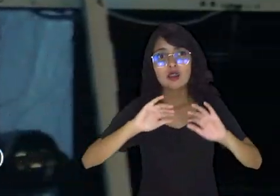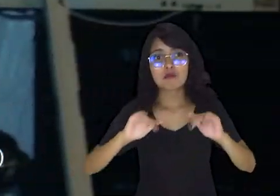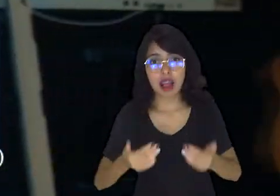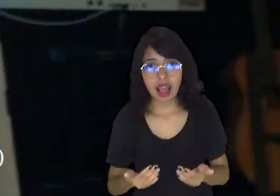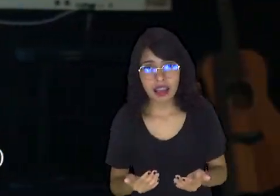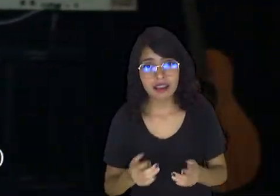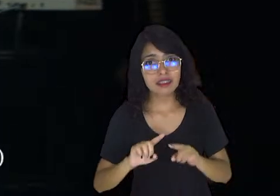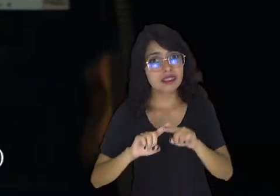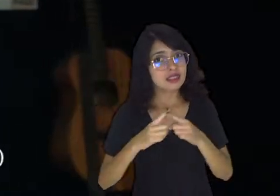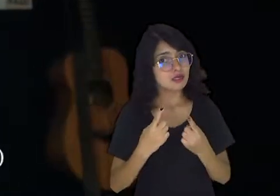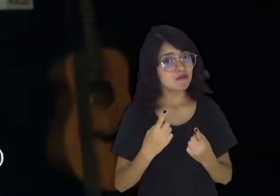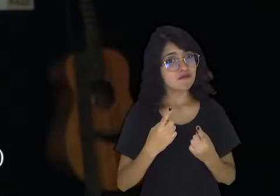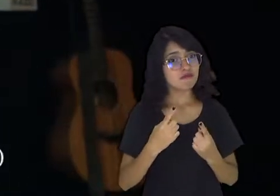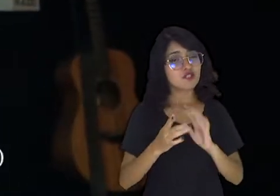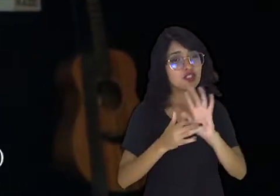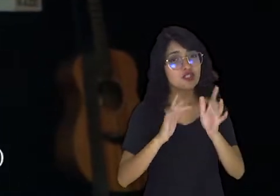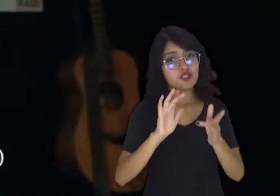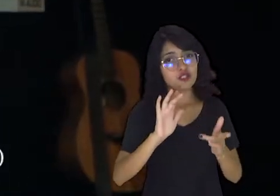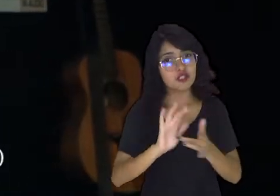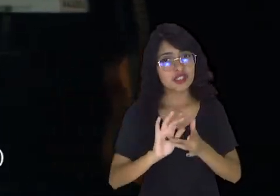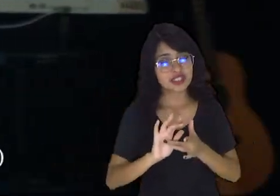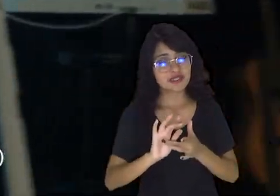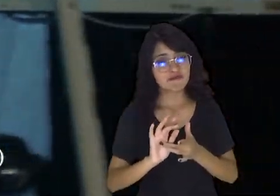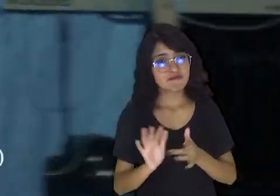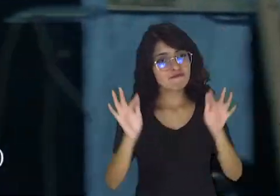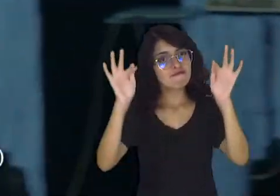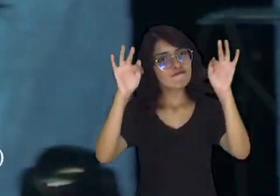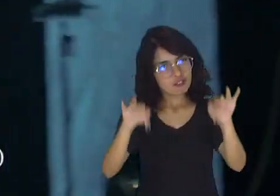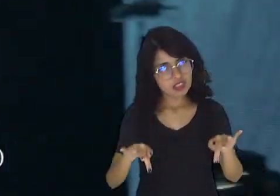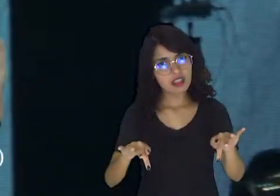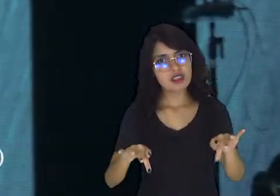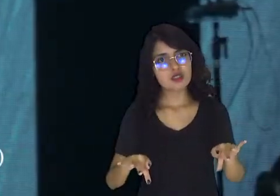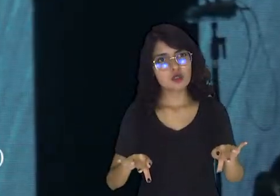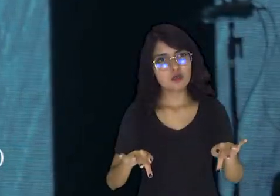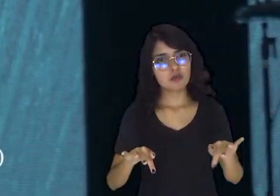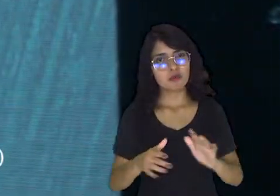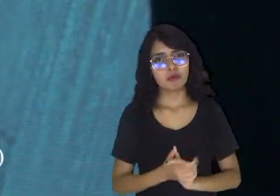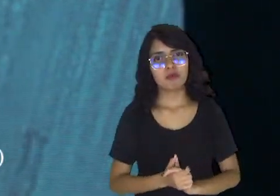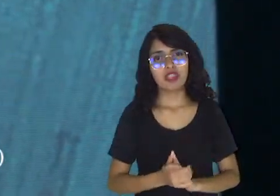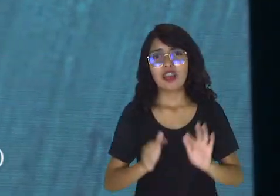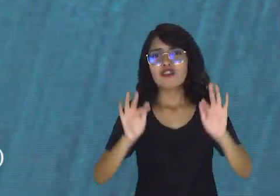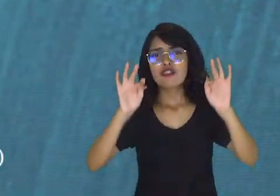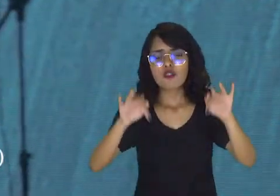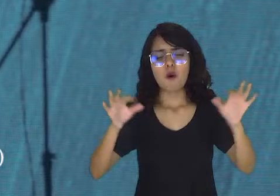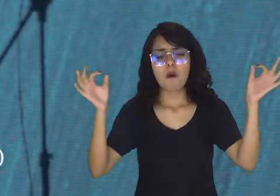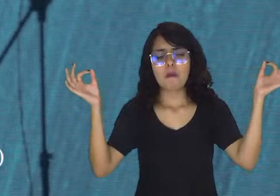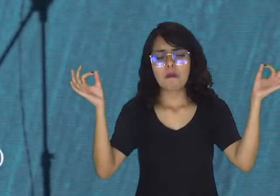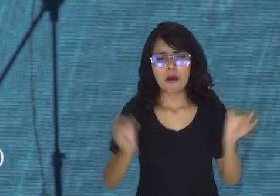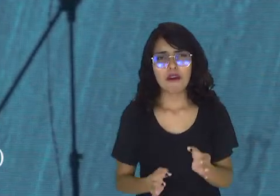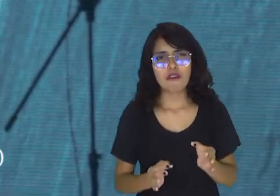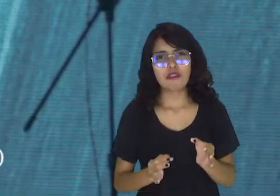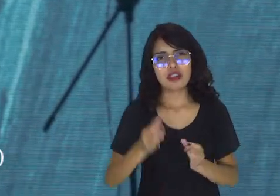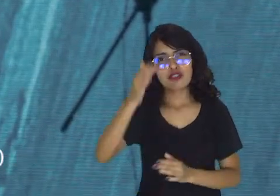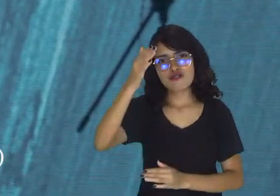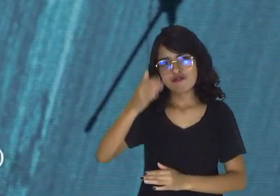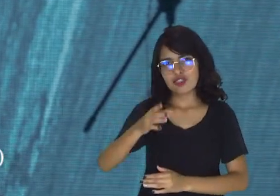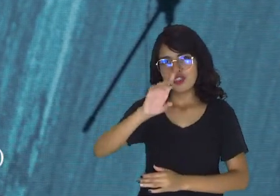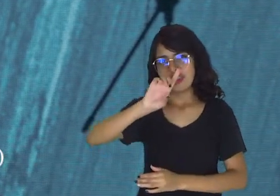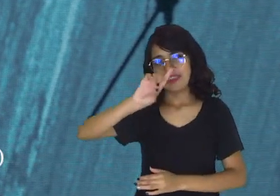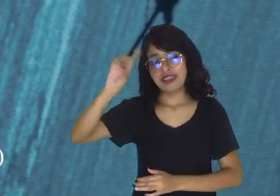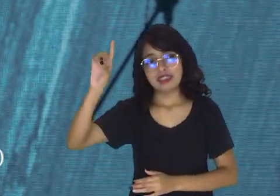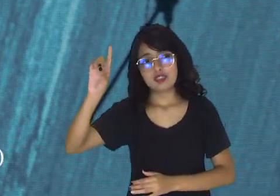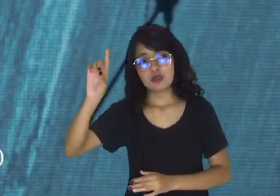Do jeito que ele começou, ele terminou impecável diante do Pai. Por isso ele é o